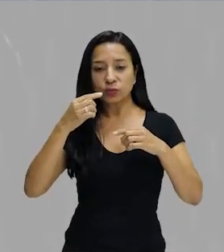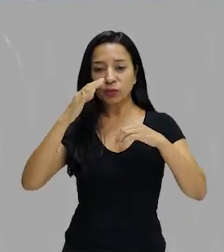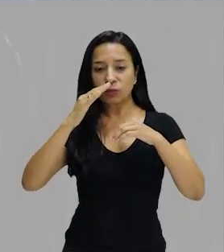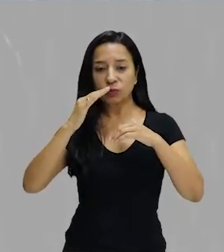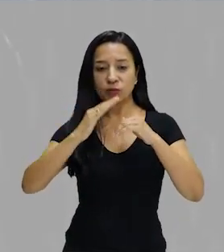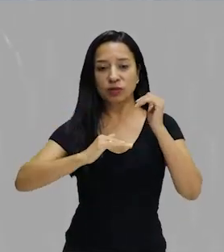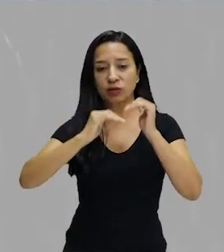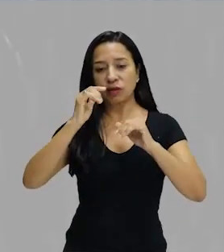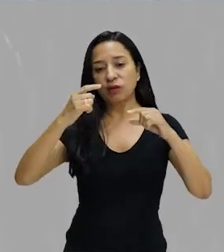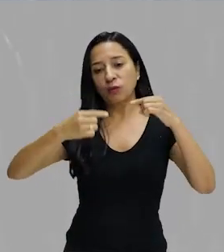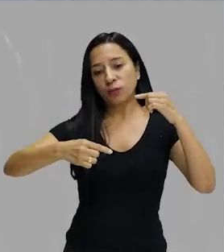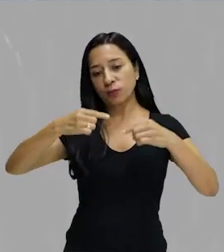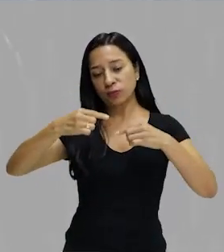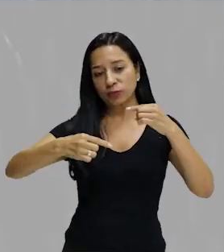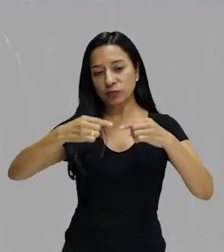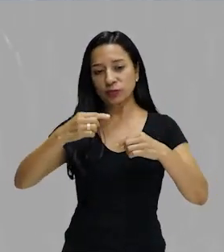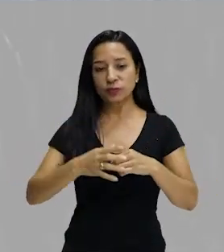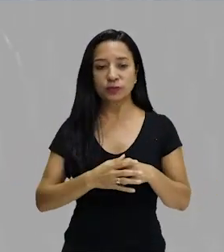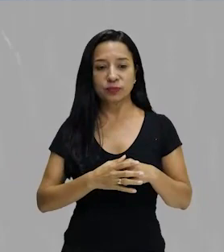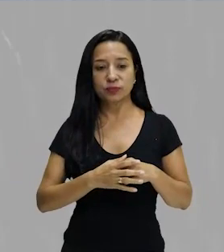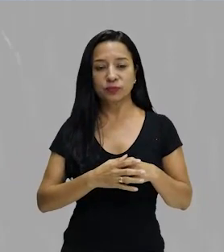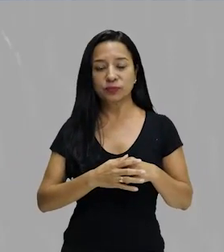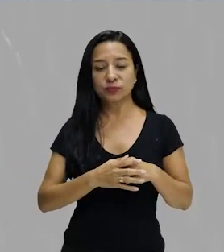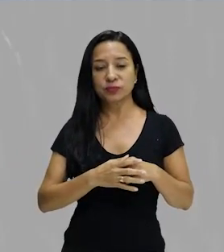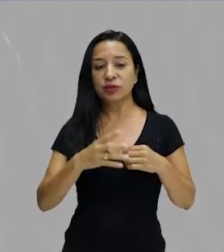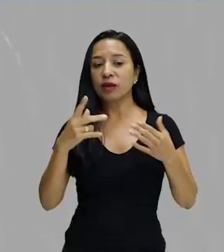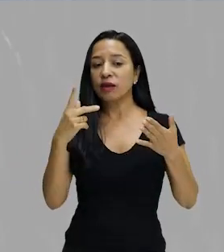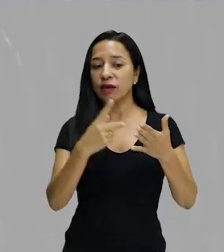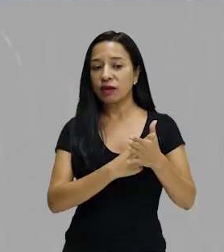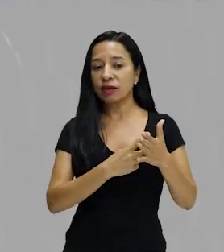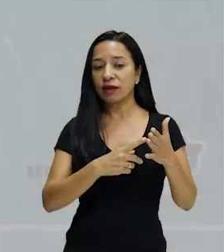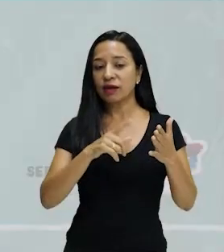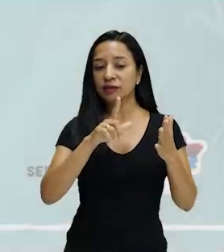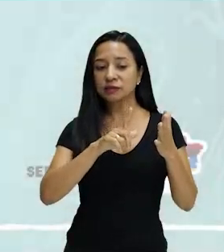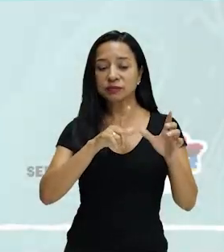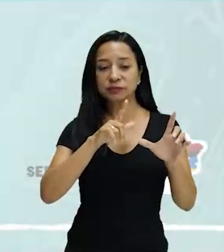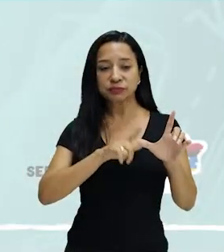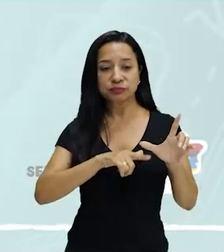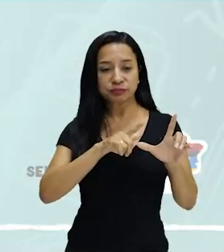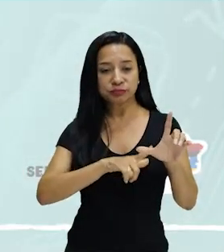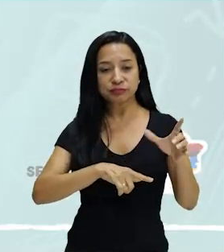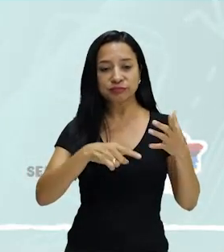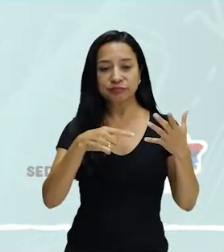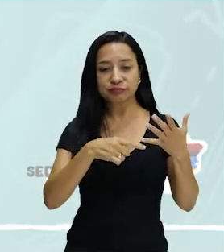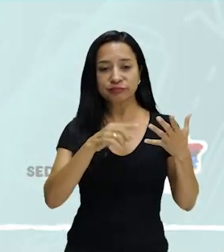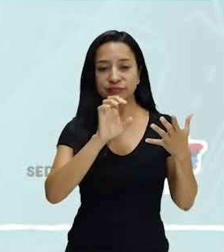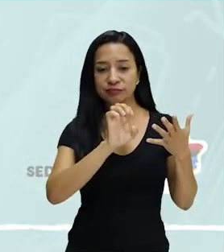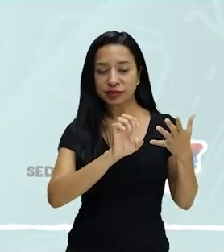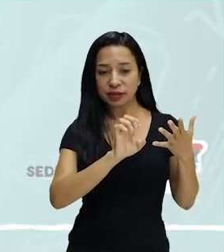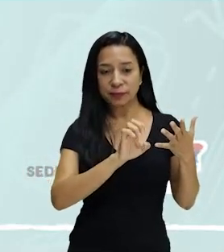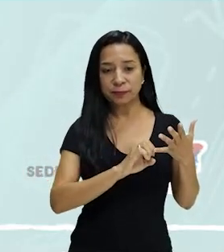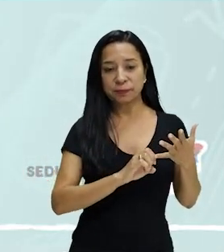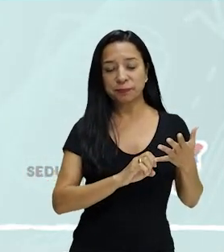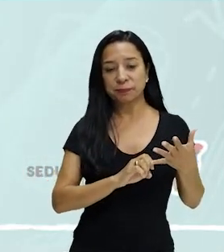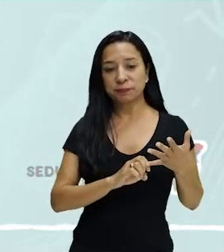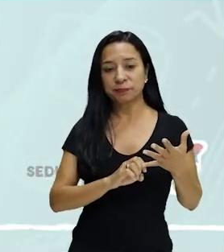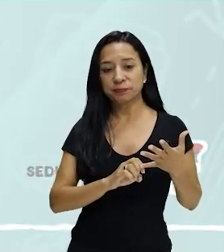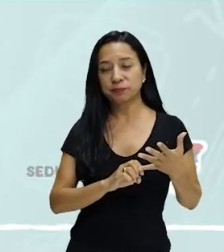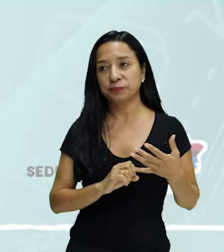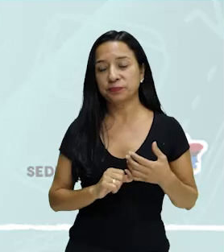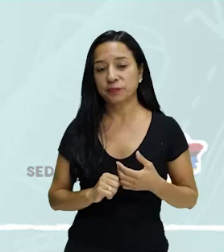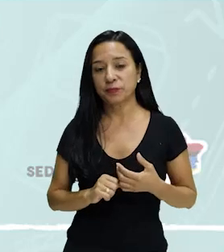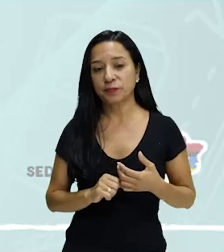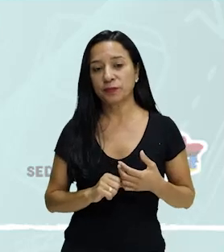desejar, ele é transitivo indireto. Então, a errada é a letra E. Seria aspiro a um alto